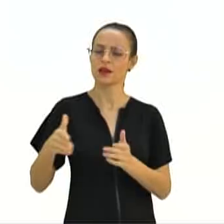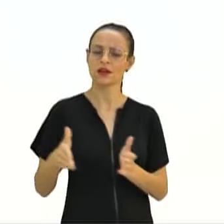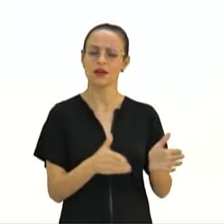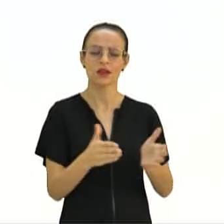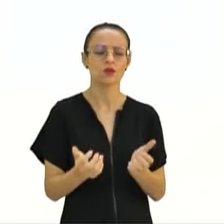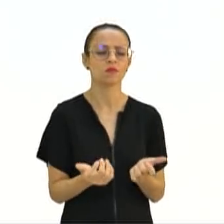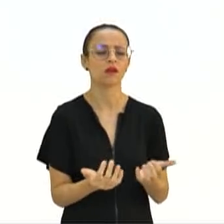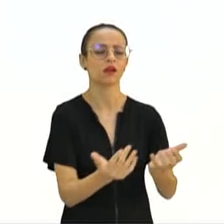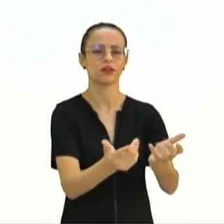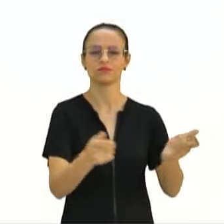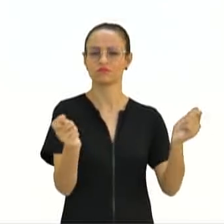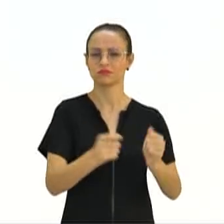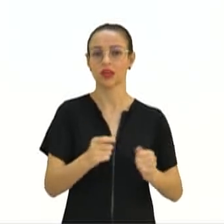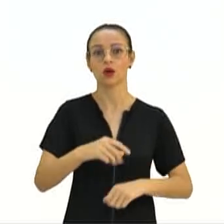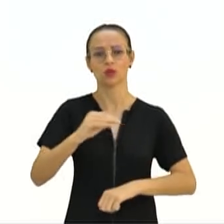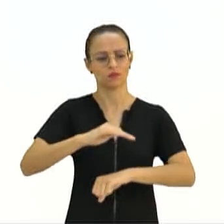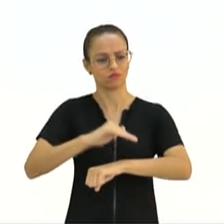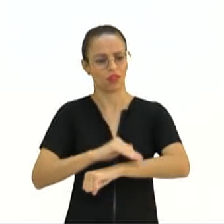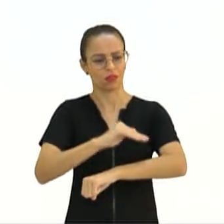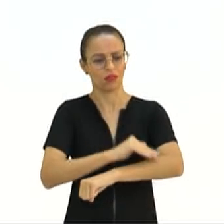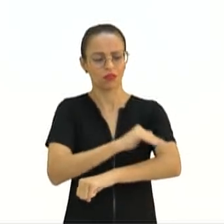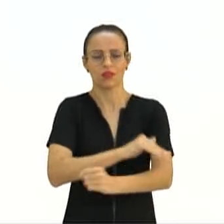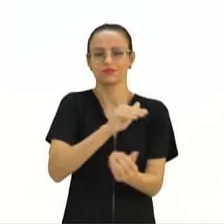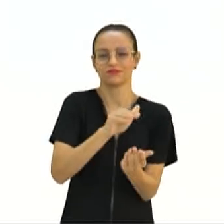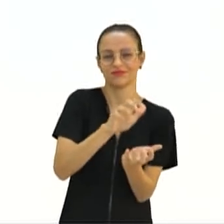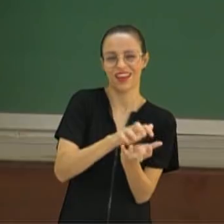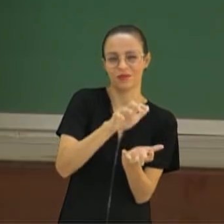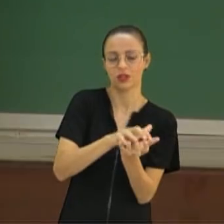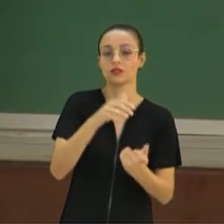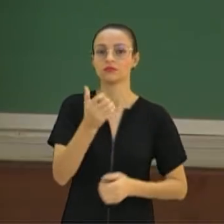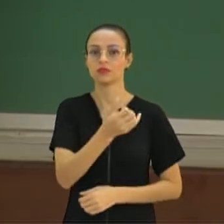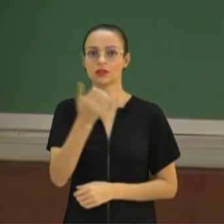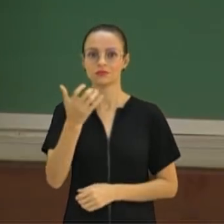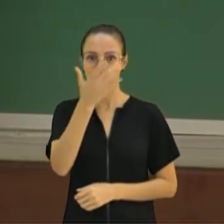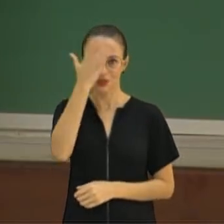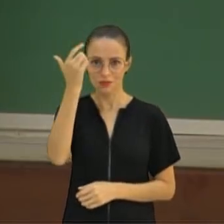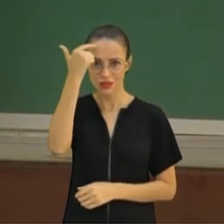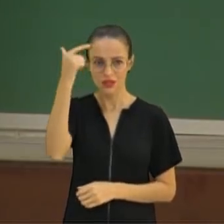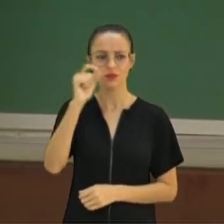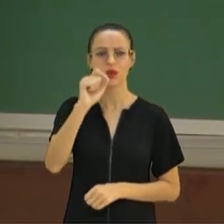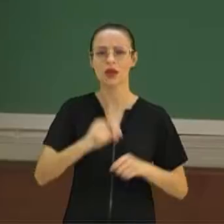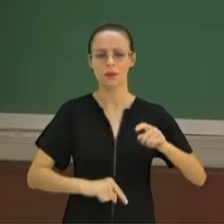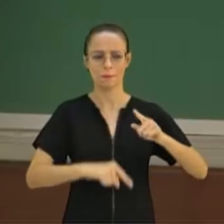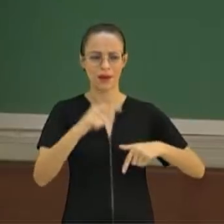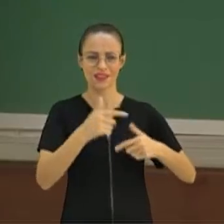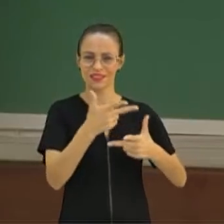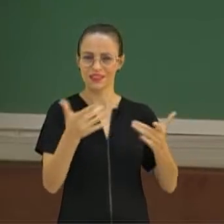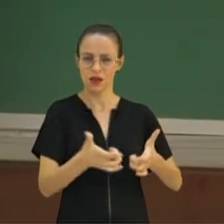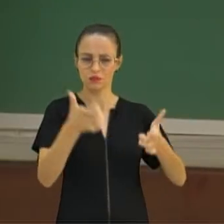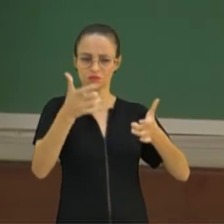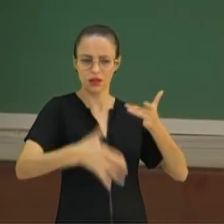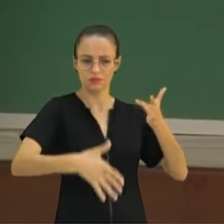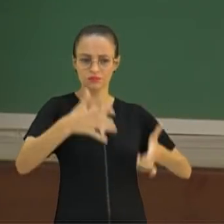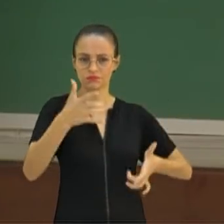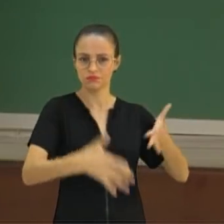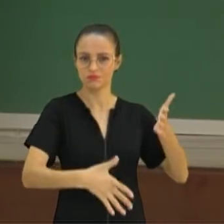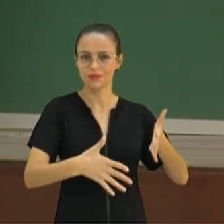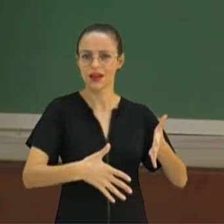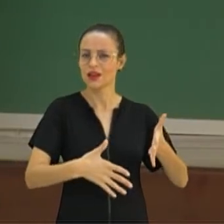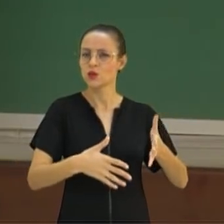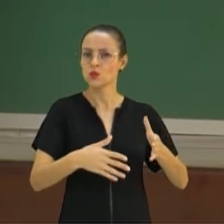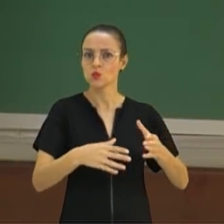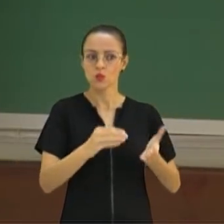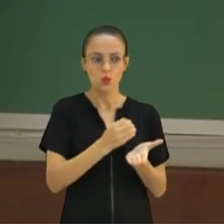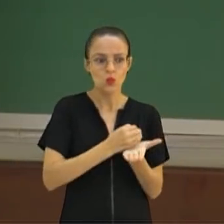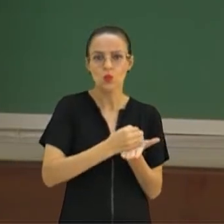dar origem a alguns anfíbios e répteis. Então, achava-se no momento que o próprio material, aquela matéria inorgânica